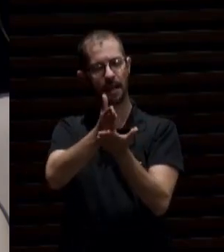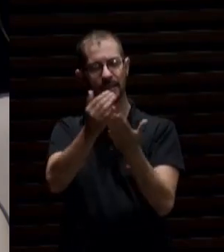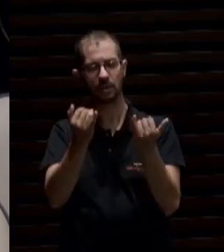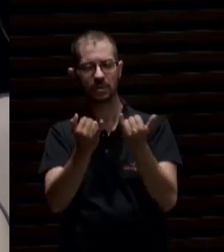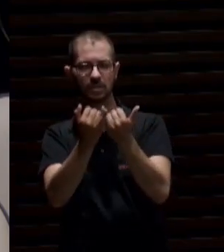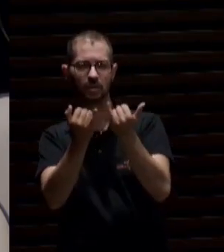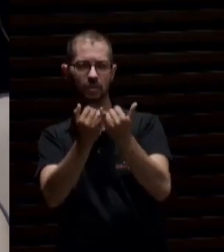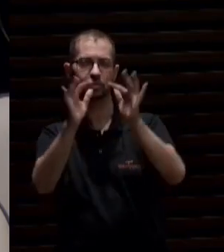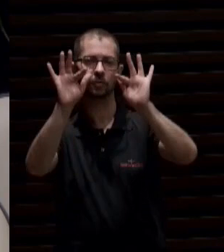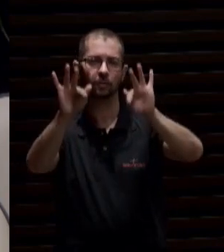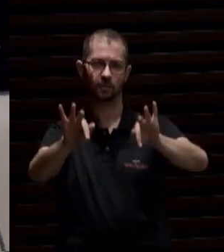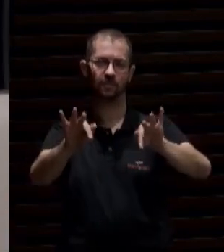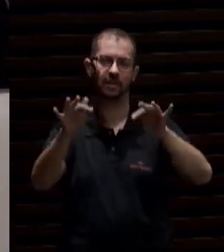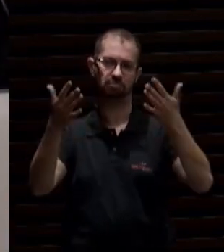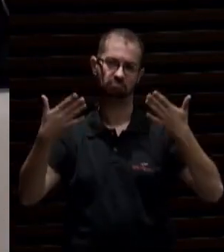jubiloso.